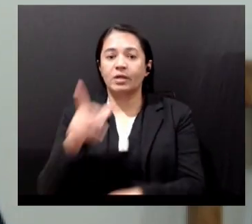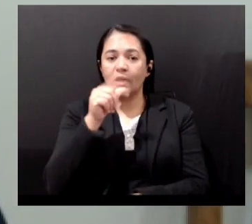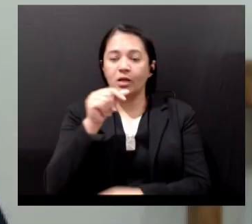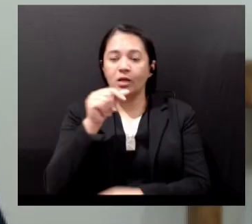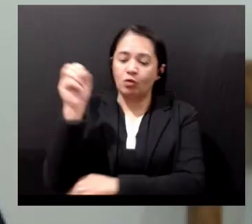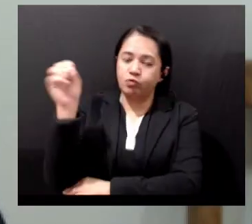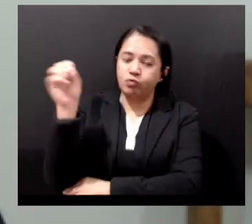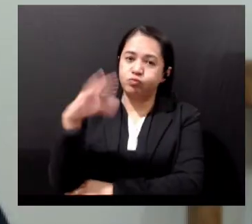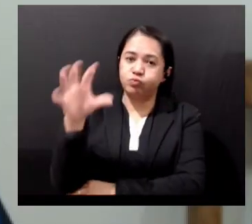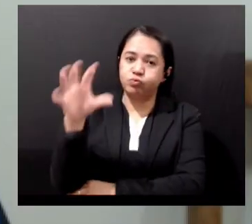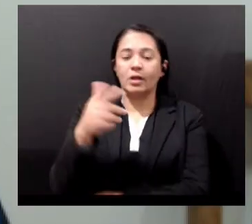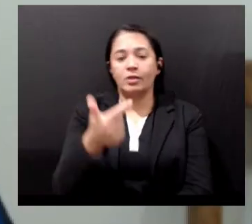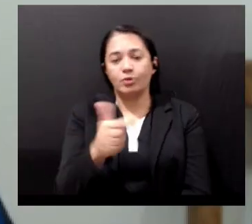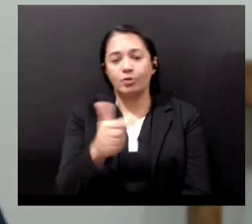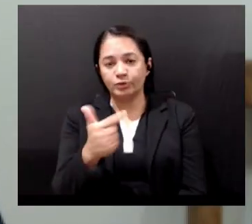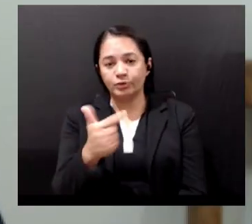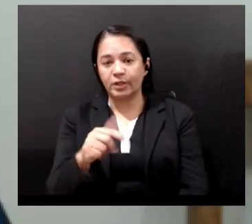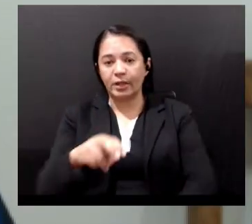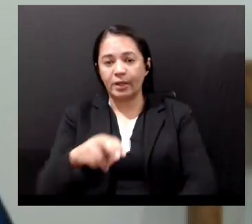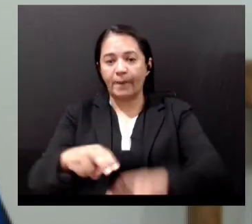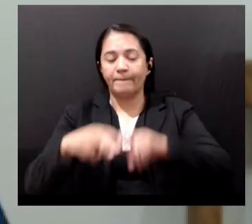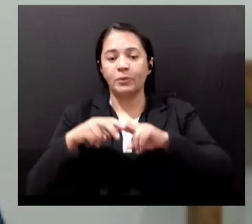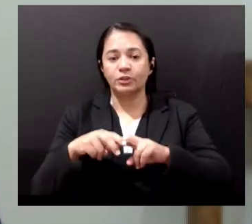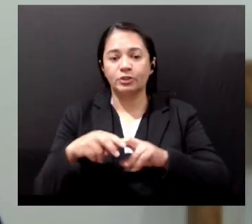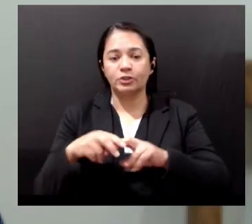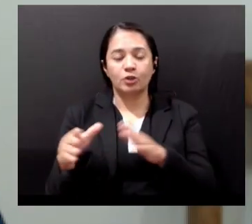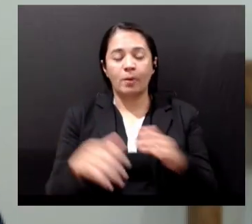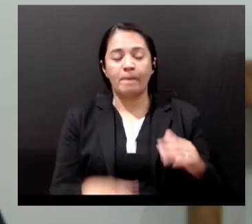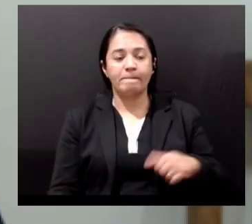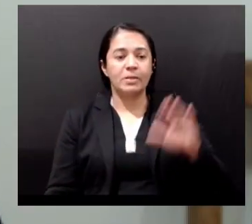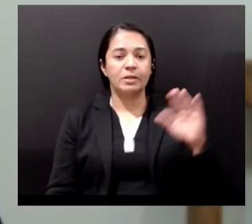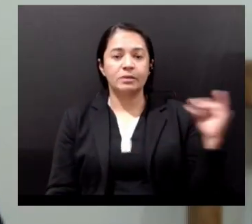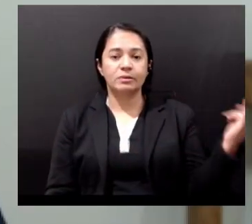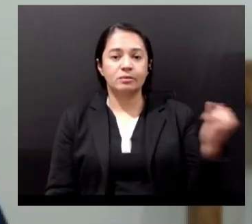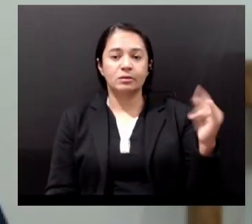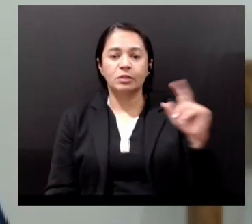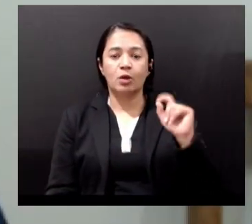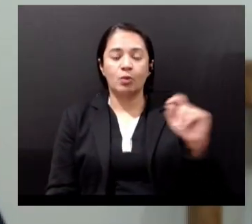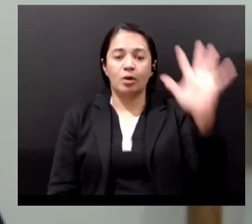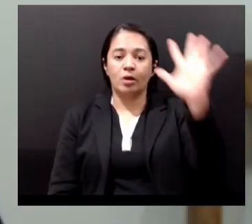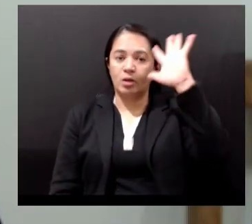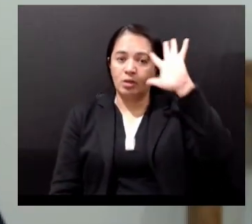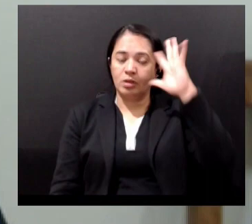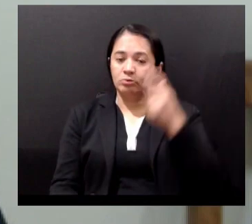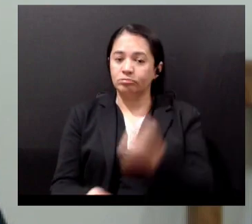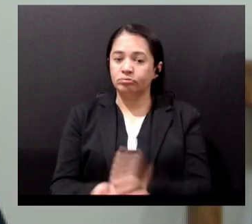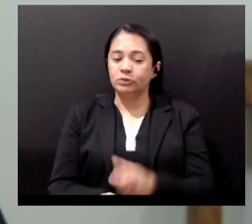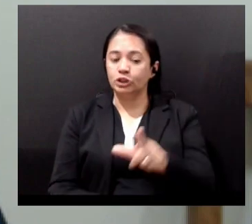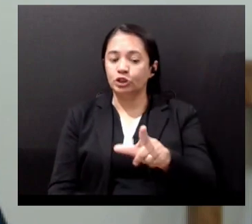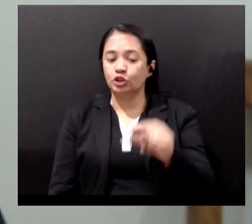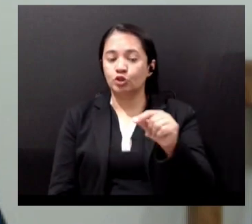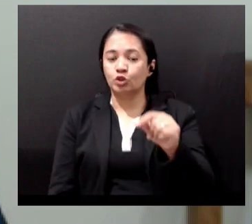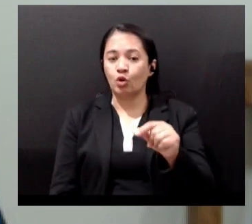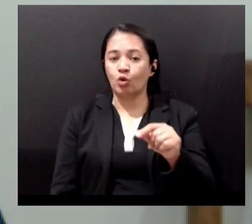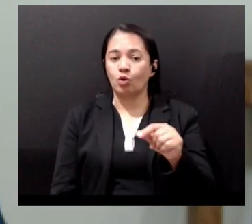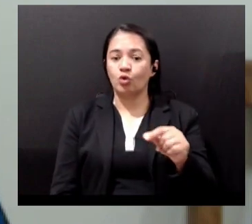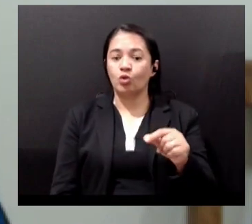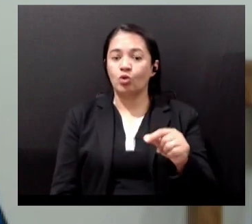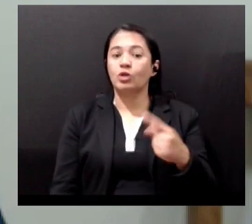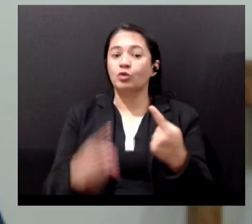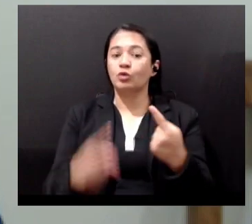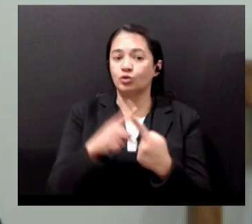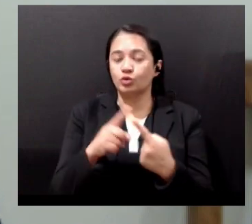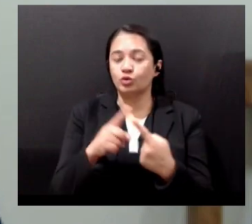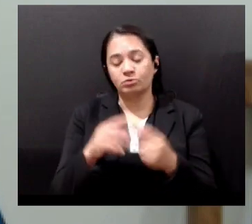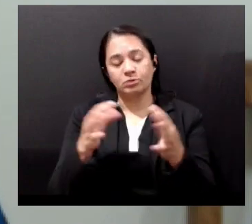irrigação. Assim, a parte mais importante é tomar a decisão certa, escolher a cultura